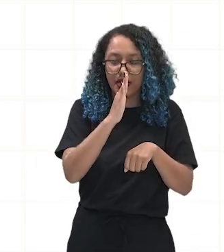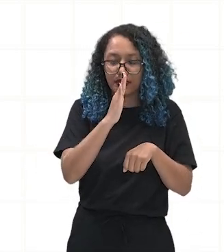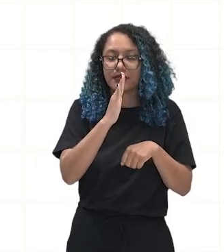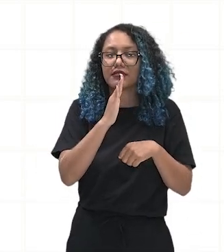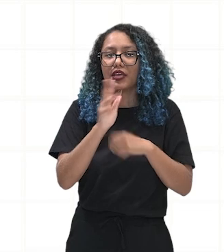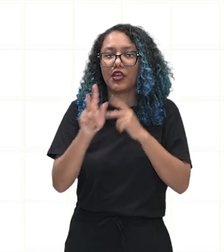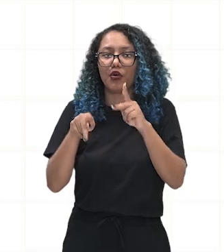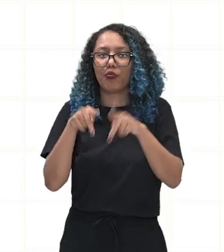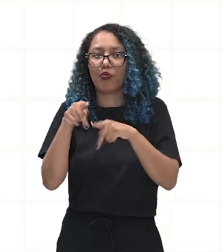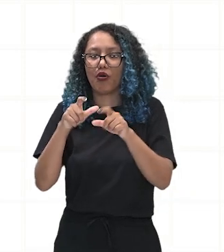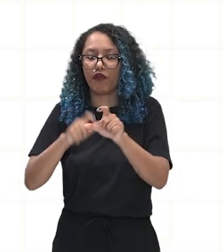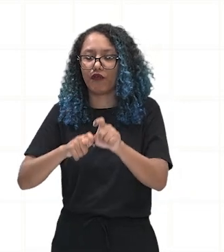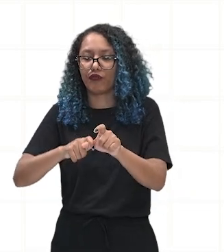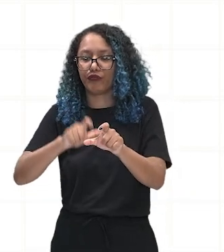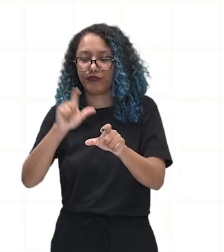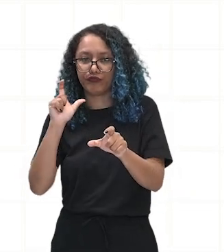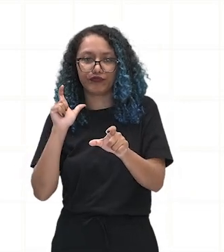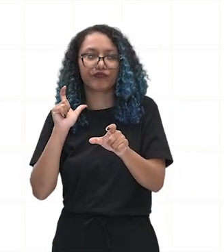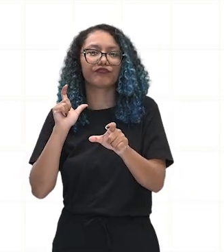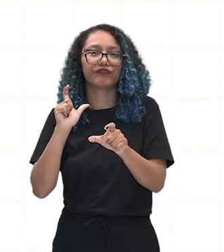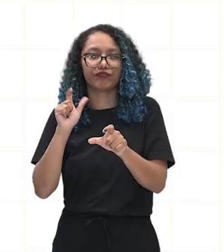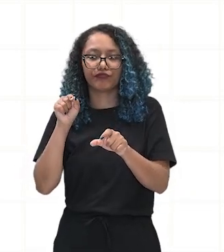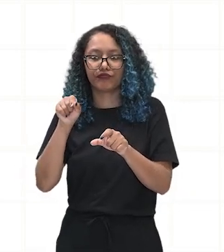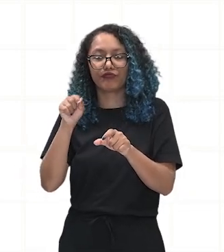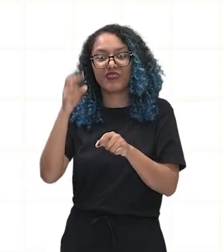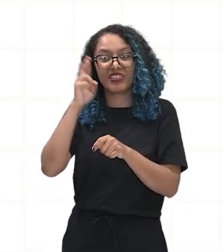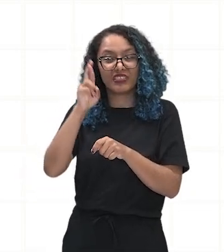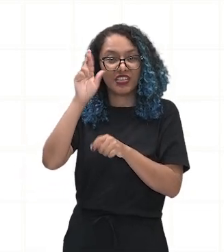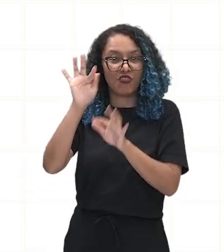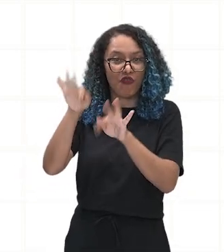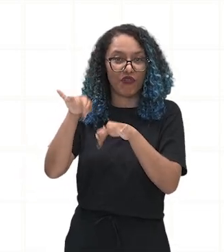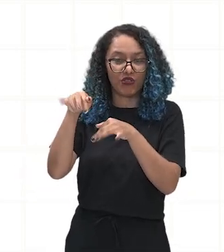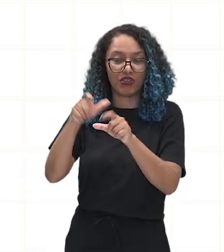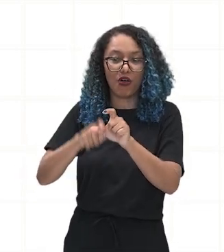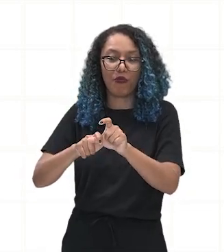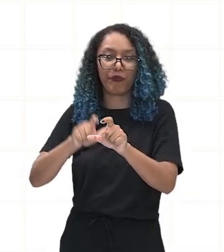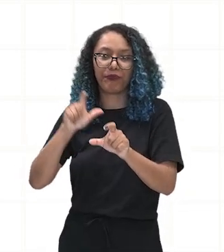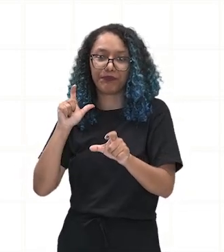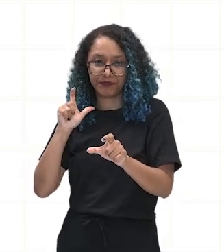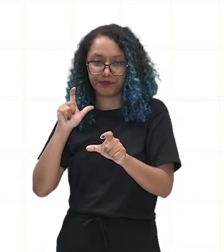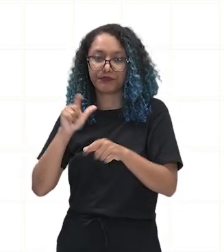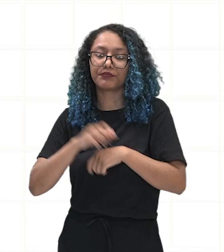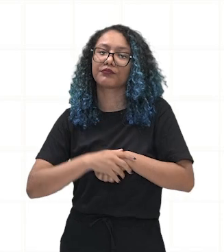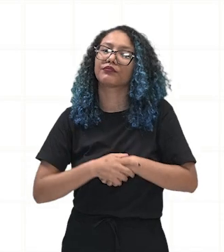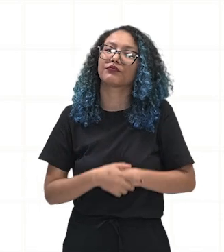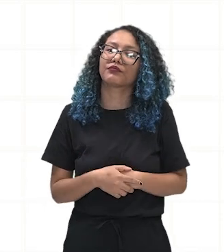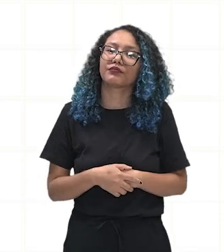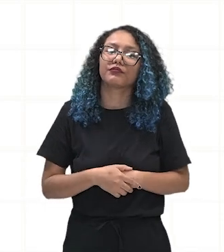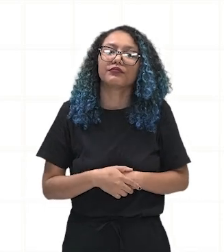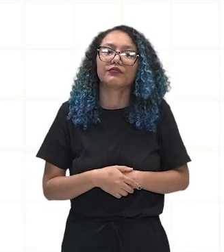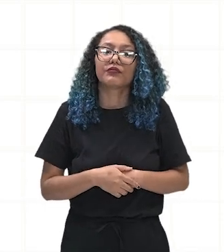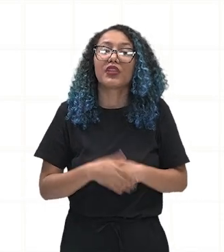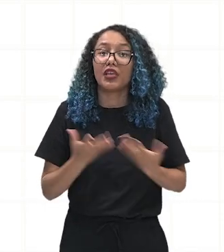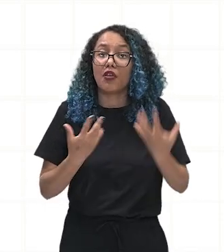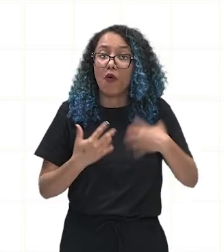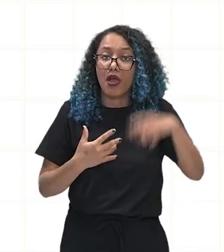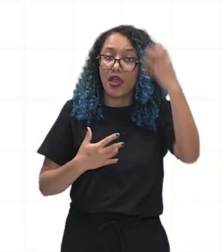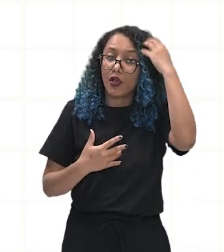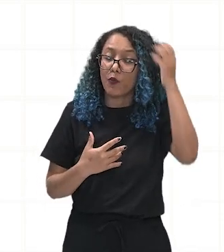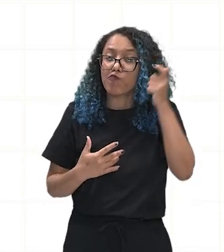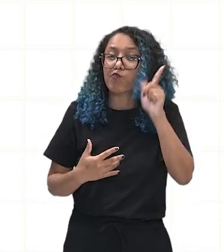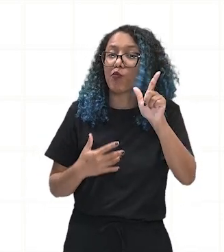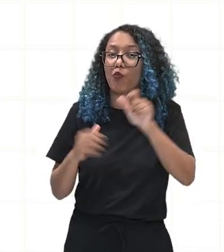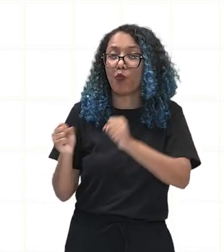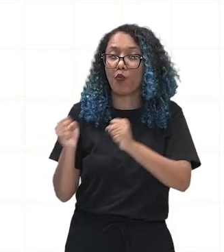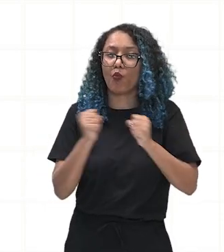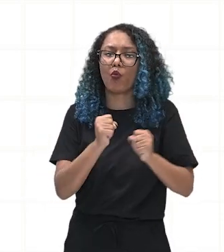a se tornar menos dependente dos senhores feudais. E os reis acabaram conseguindo conquistar esse aumento do poder